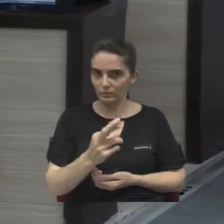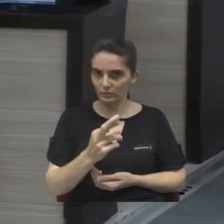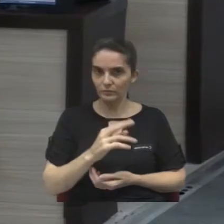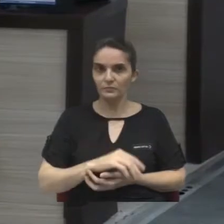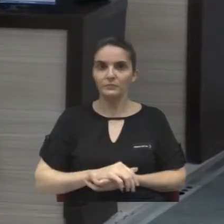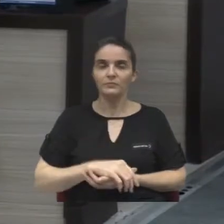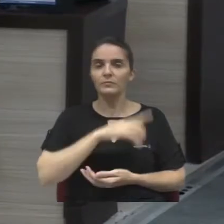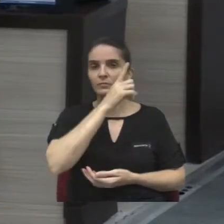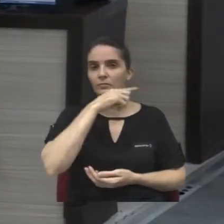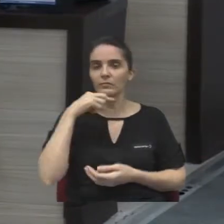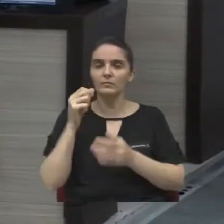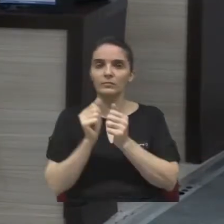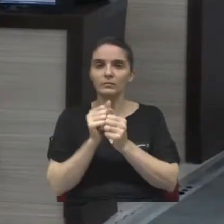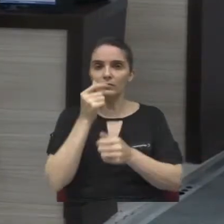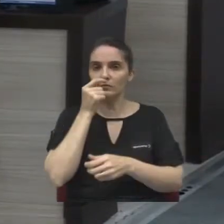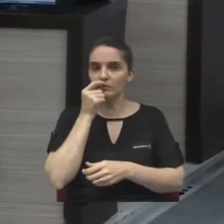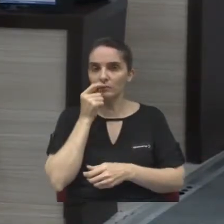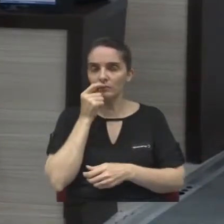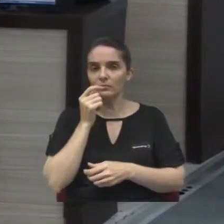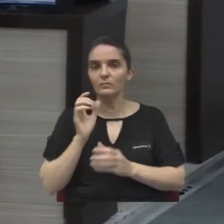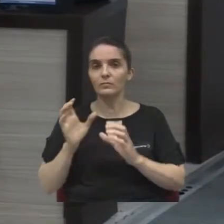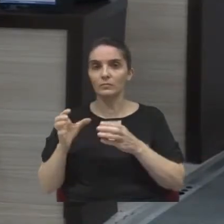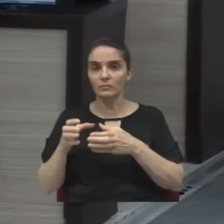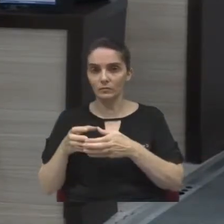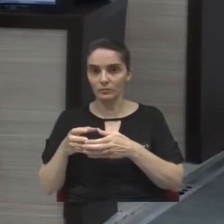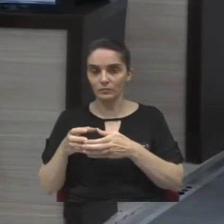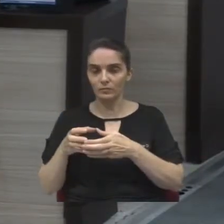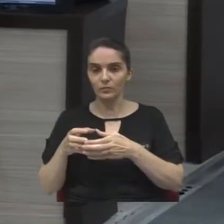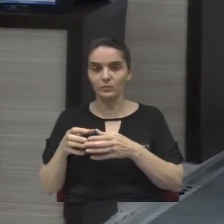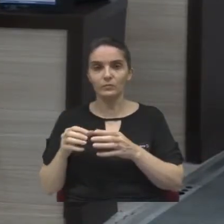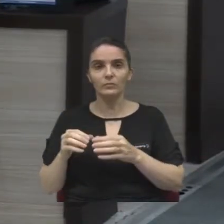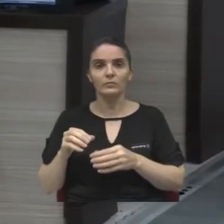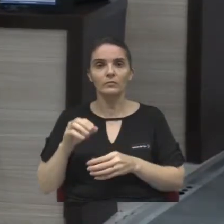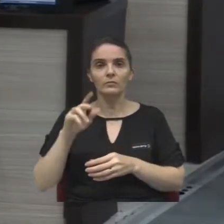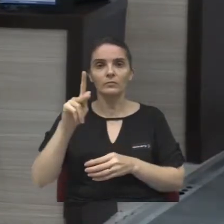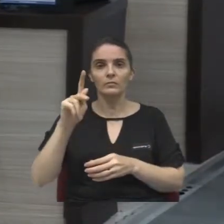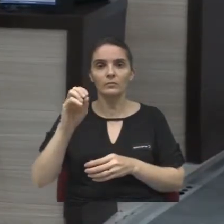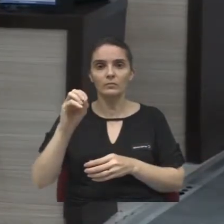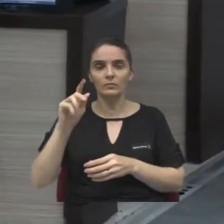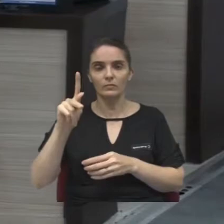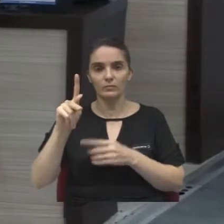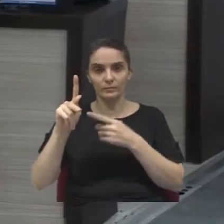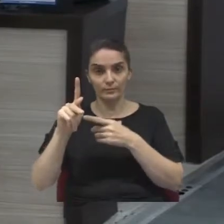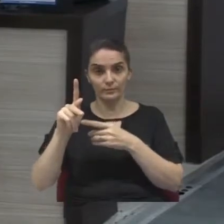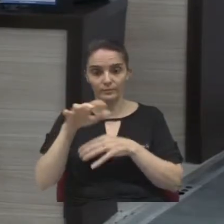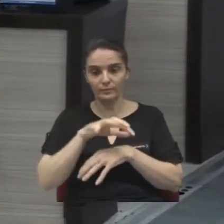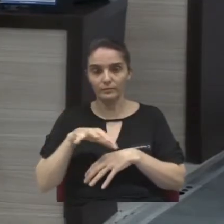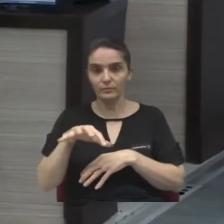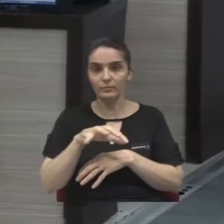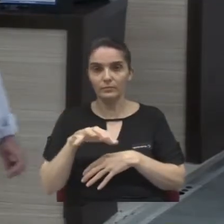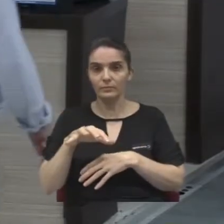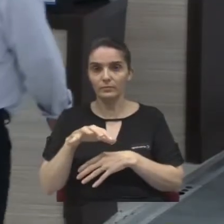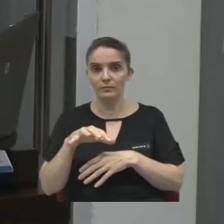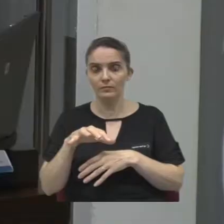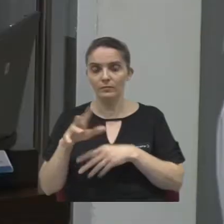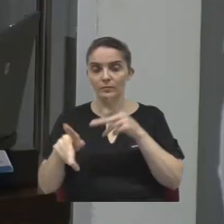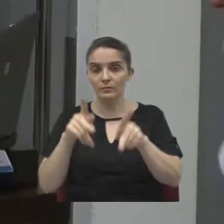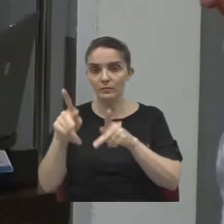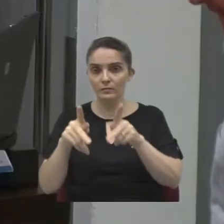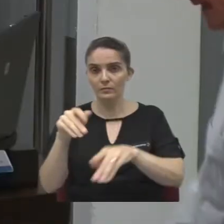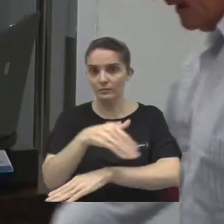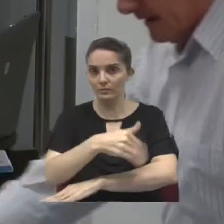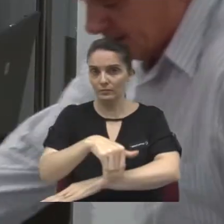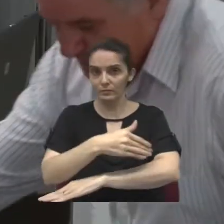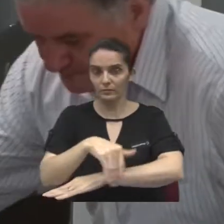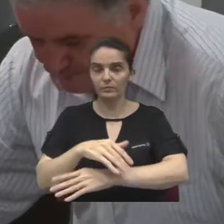eu e o vereador Estevão, nós participamos da Rede POP, que é a rede de população de rua. Eu comecei participando, depois eu pedi